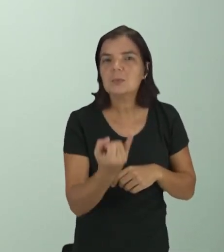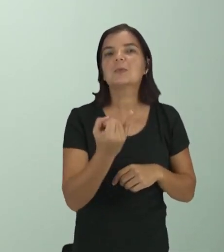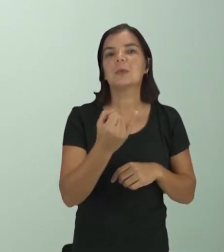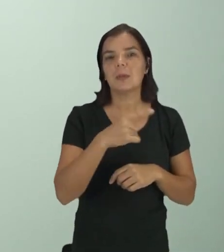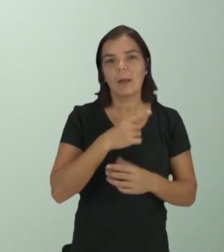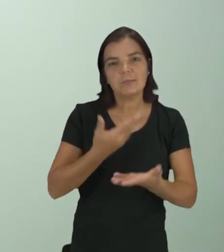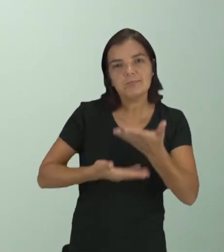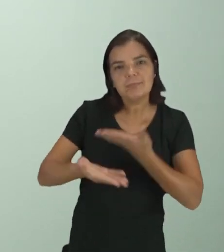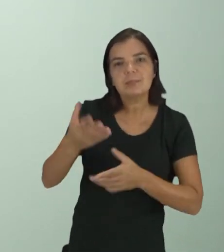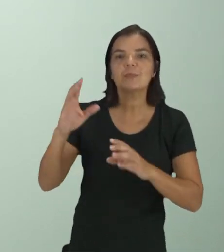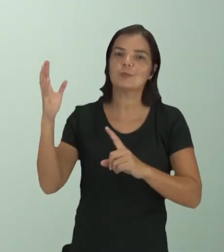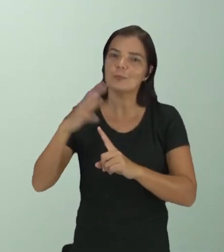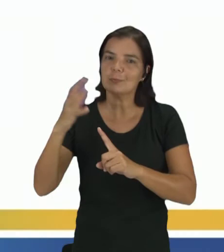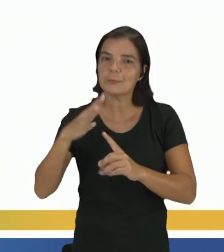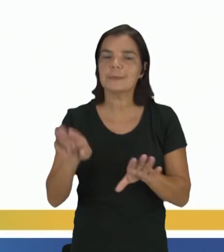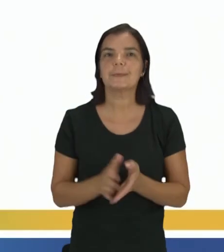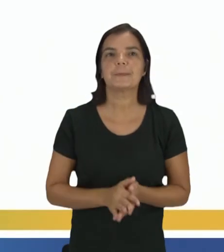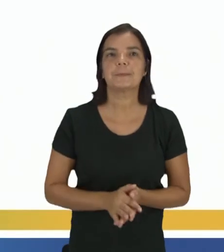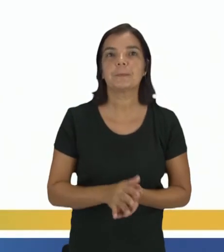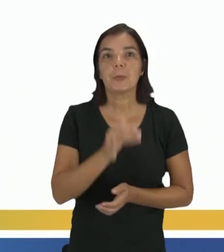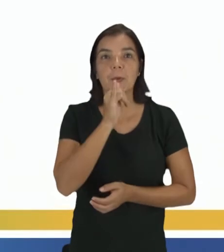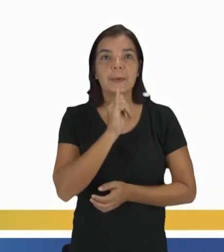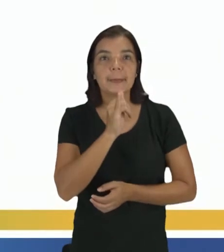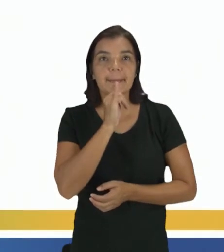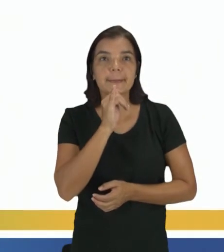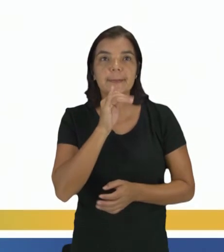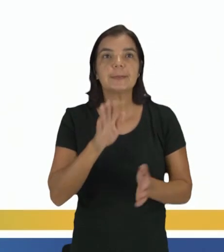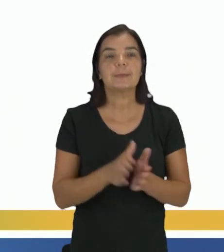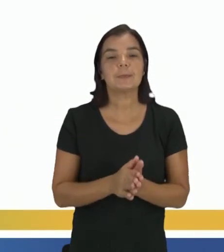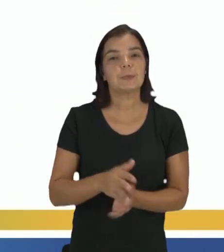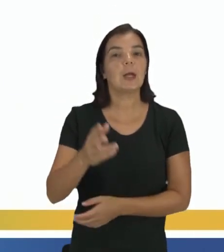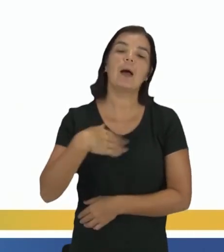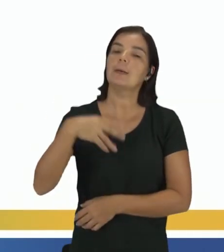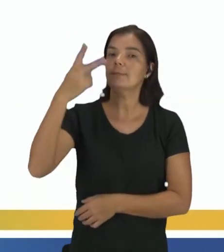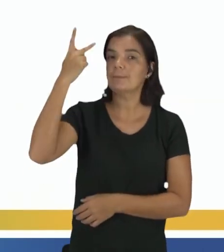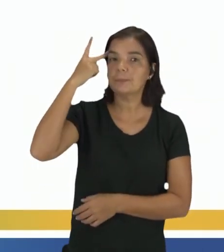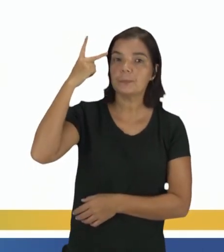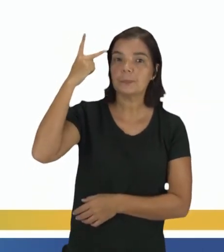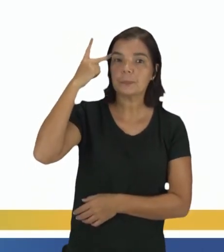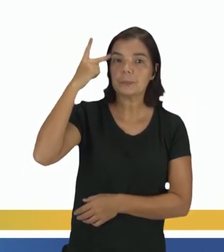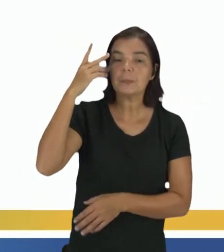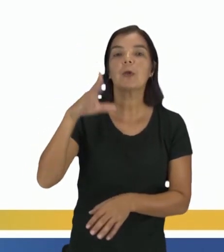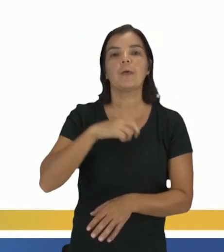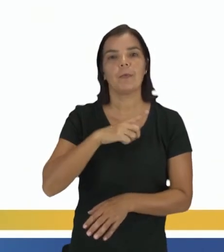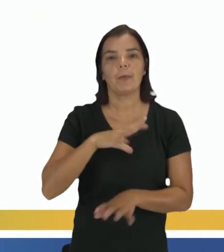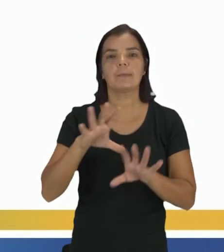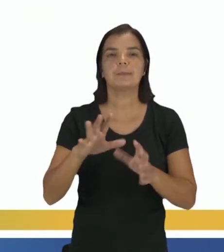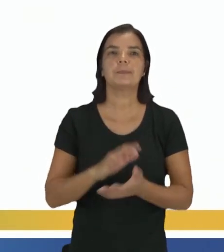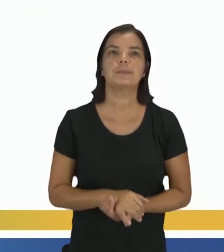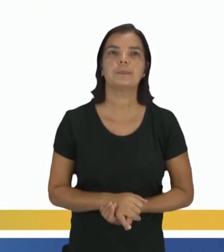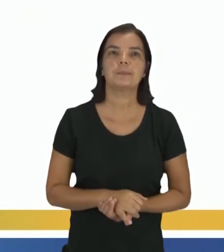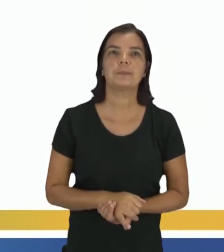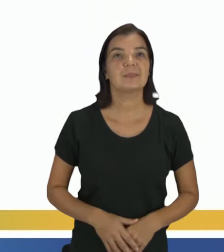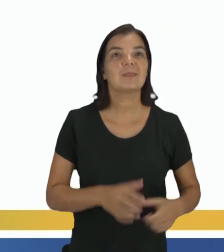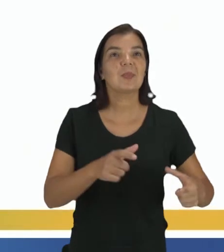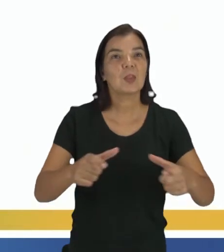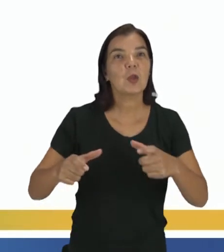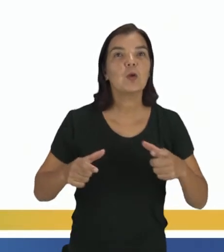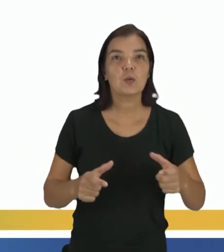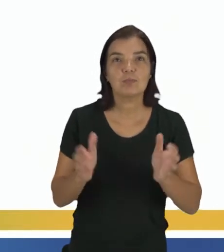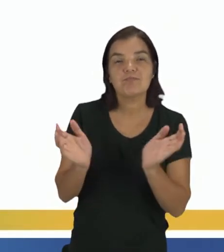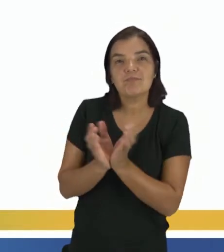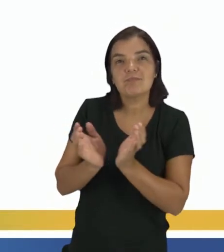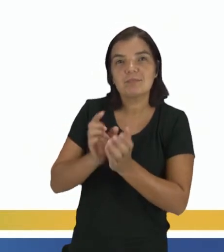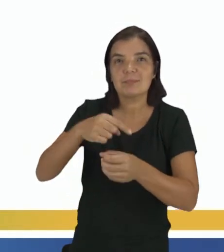ter essa relação de influência, ok? Um exemplo aqui nós temos a cidade de São Paulo e tem esse procedimento. Que a região metropolitana é um conjunto